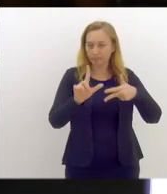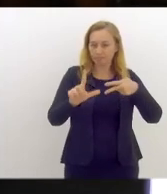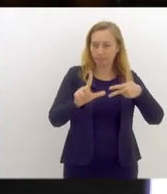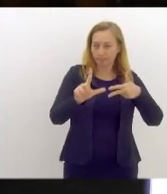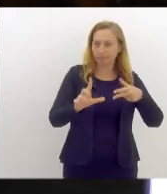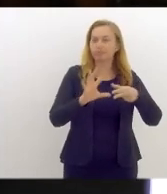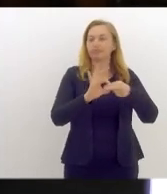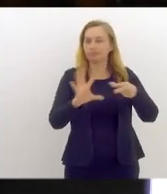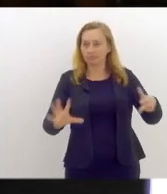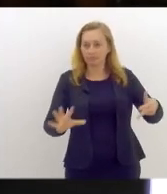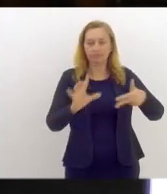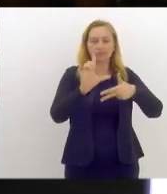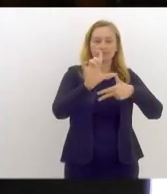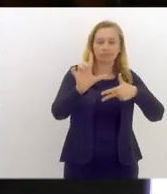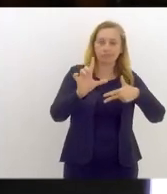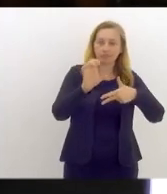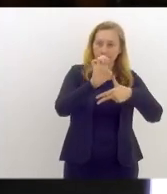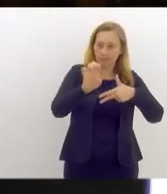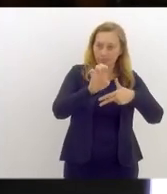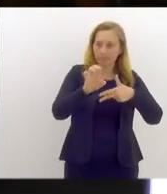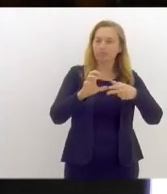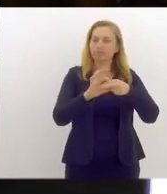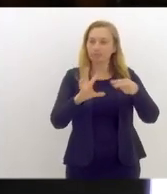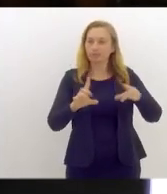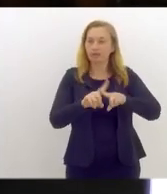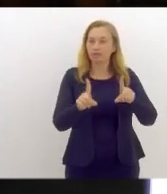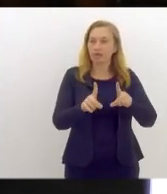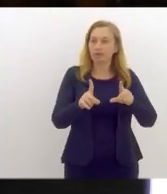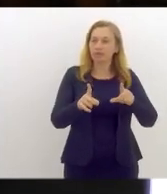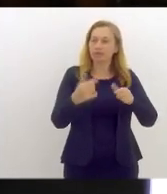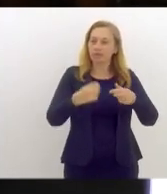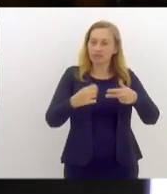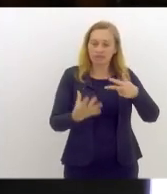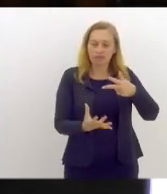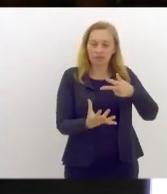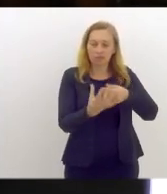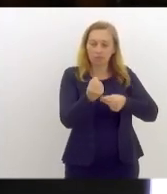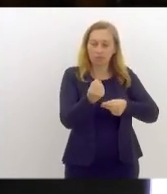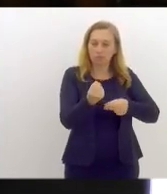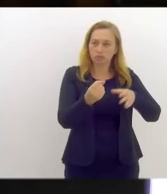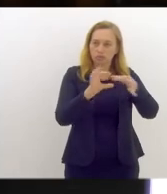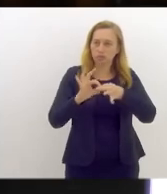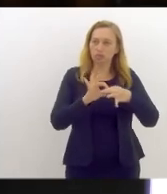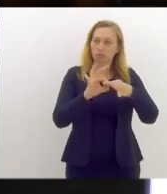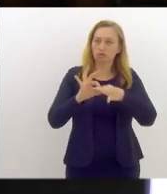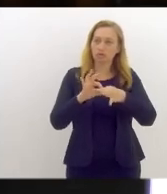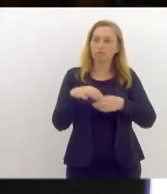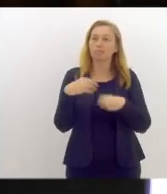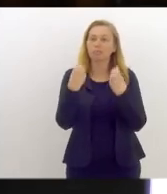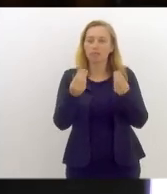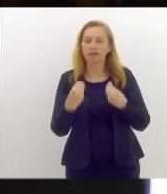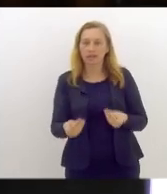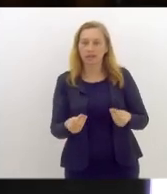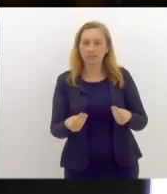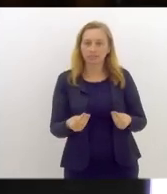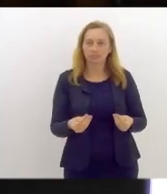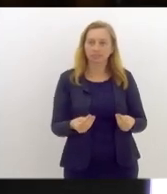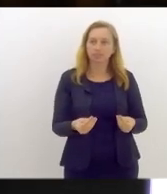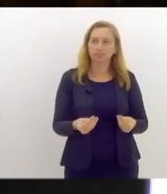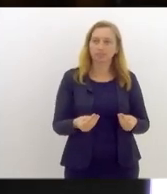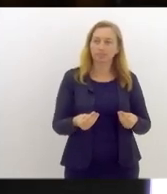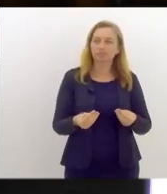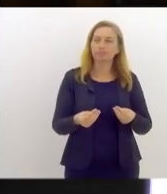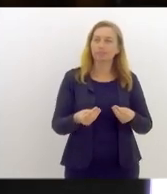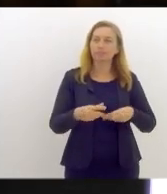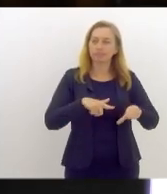é independente o legislativo independente agora tende a ver Harmonia entre os poderes para que para que a coisa